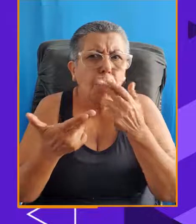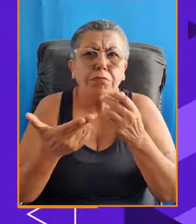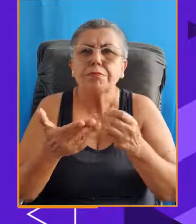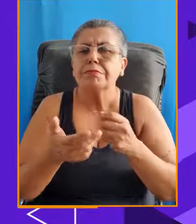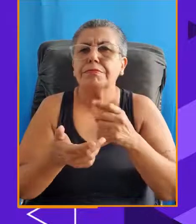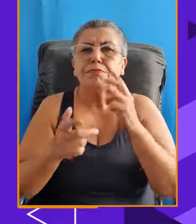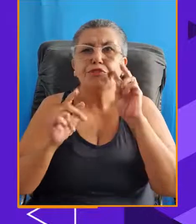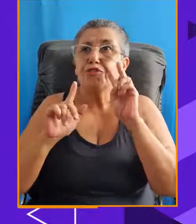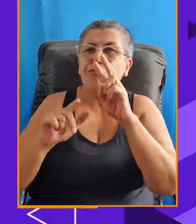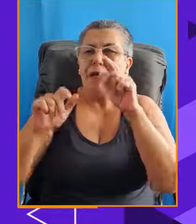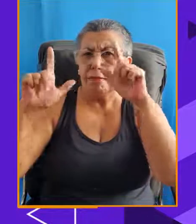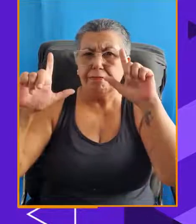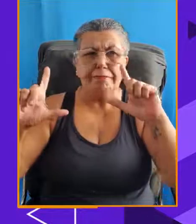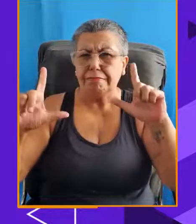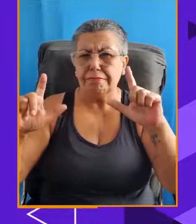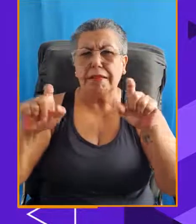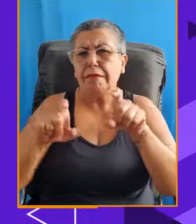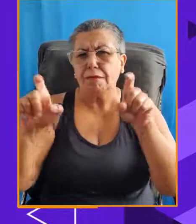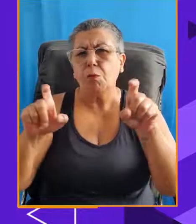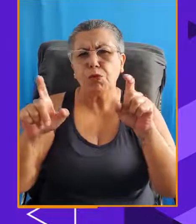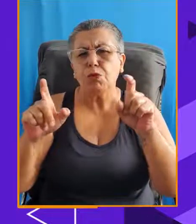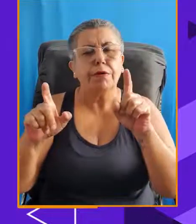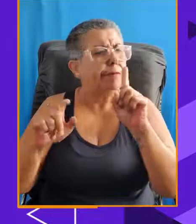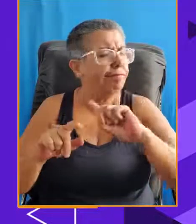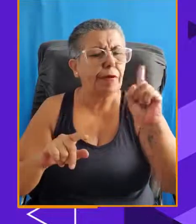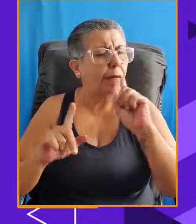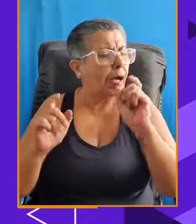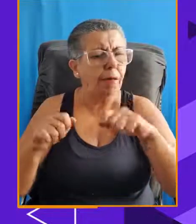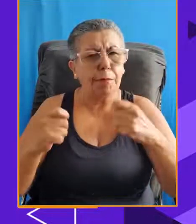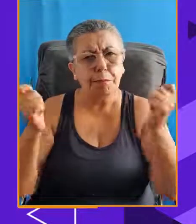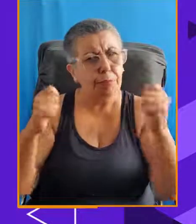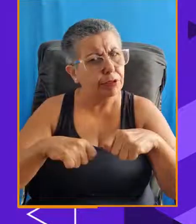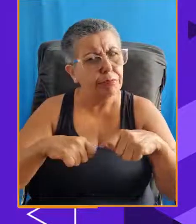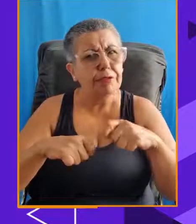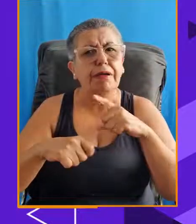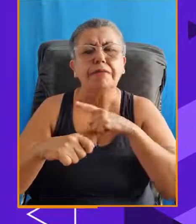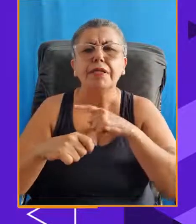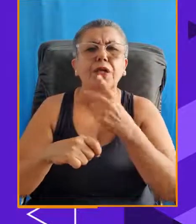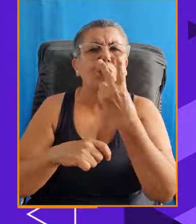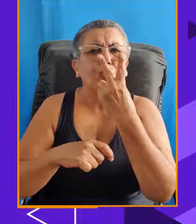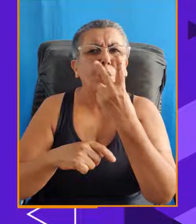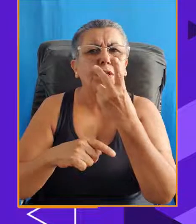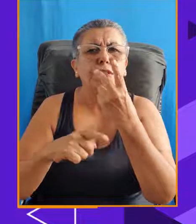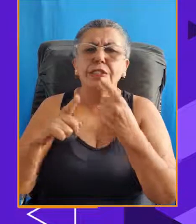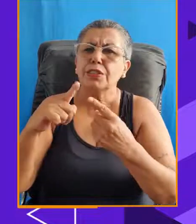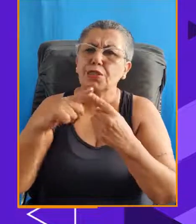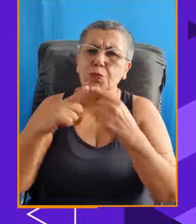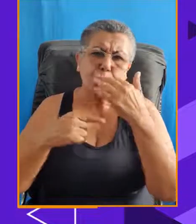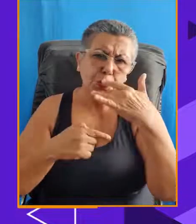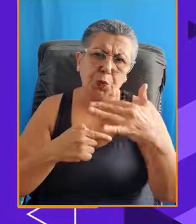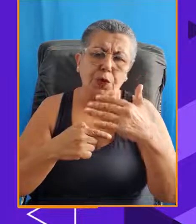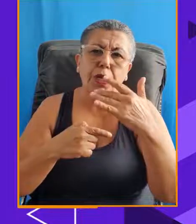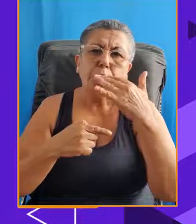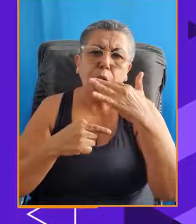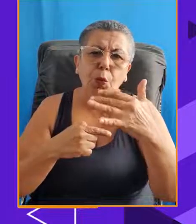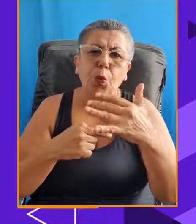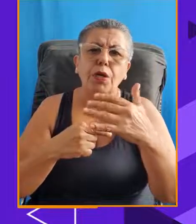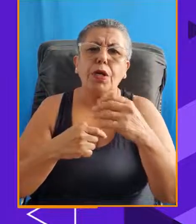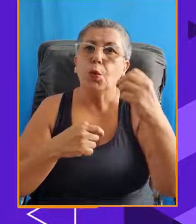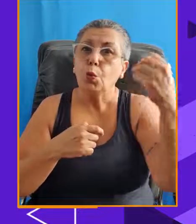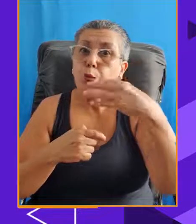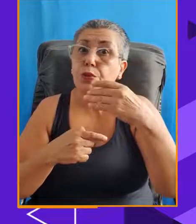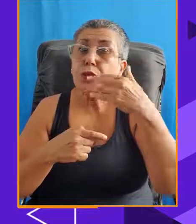tela. Essa não é uma possibilidade, visto que existem dois tipos de cores: cor-luz